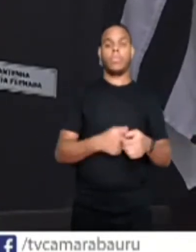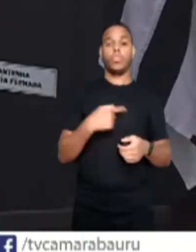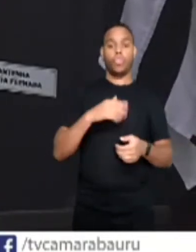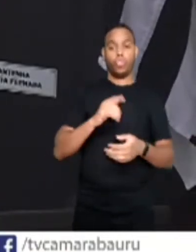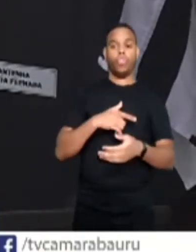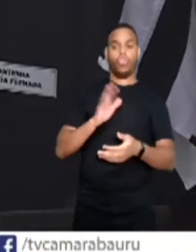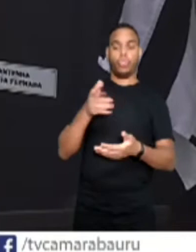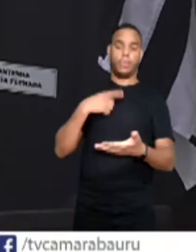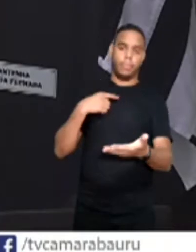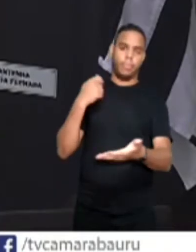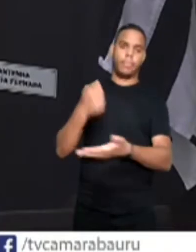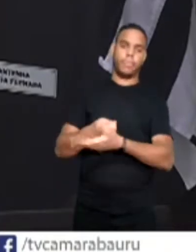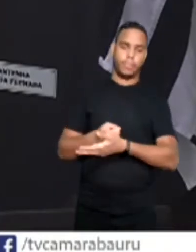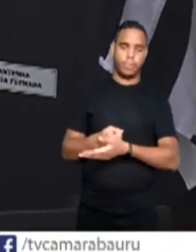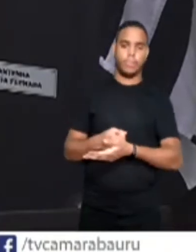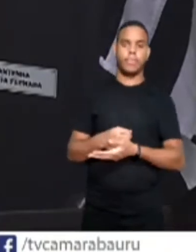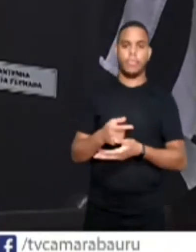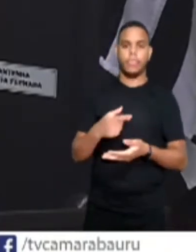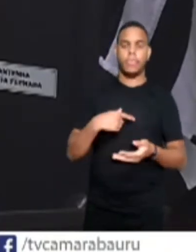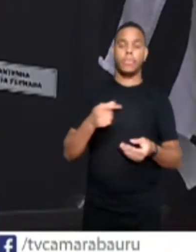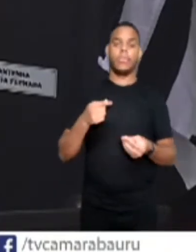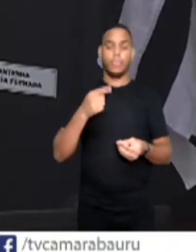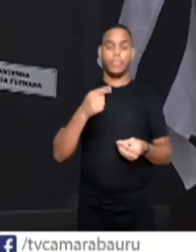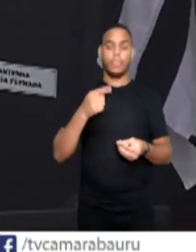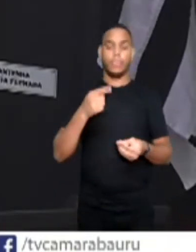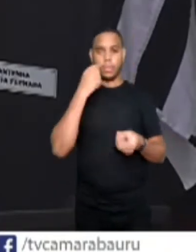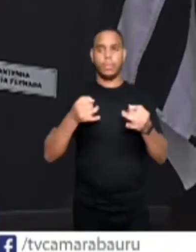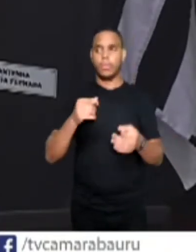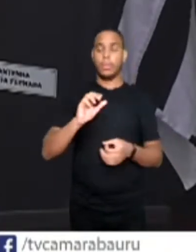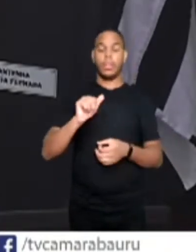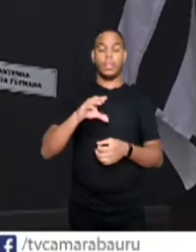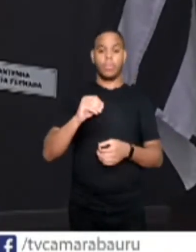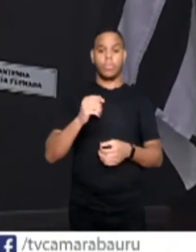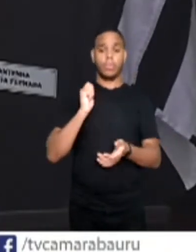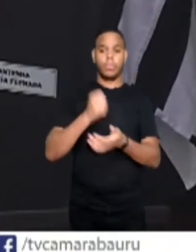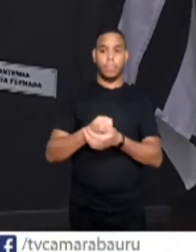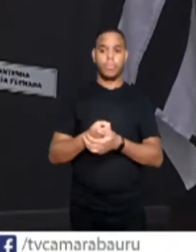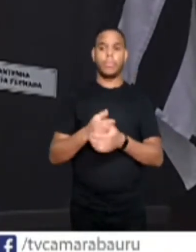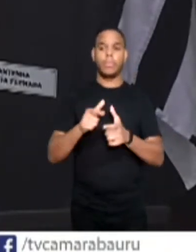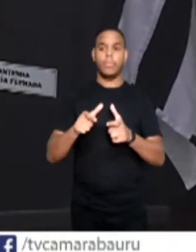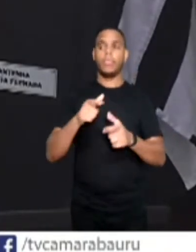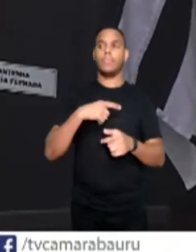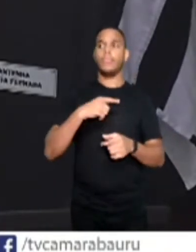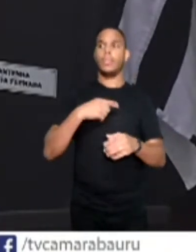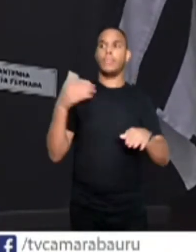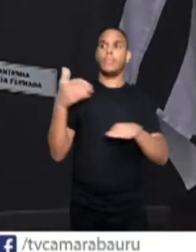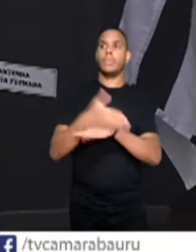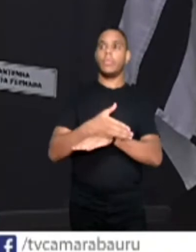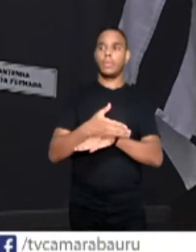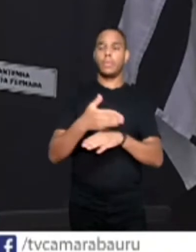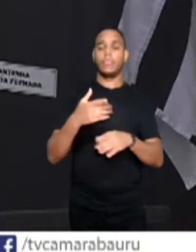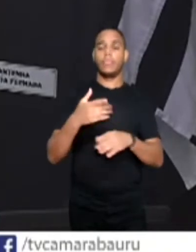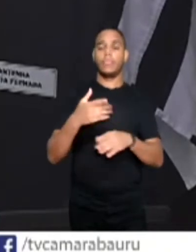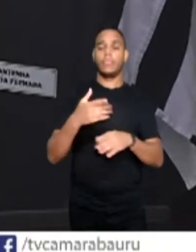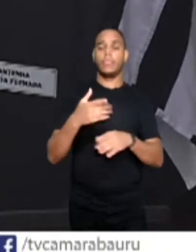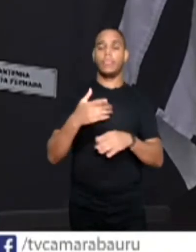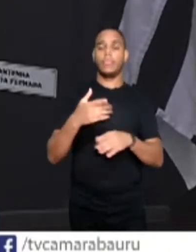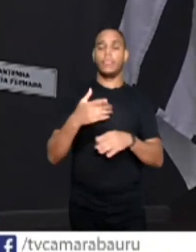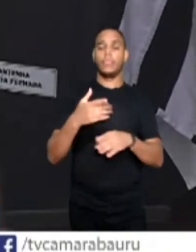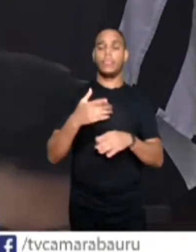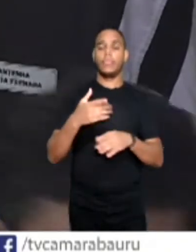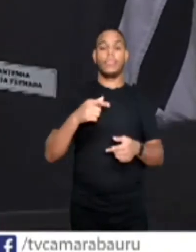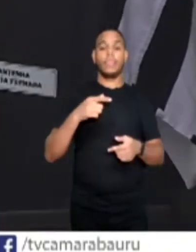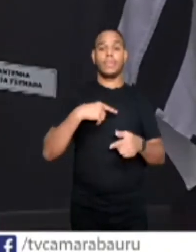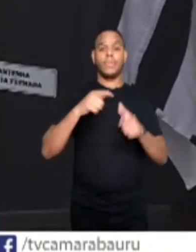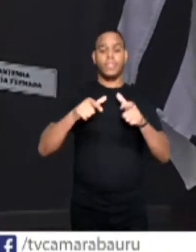ali referente à rua Bertoldo do Carmo. É uma via que dá acesso ali à Quinta da Bela Olinda, ao Bauru